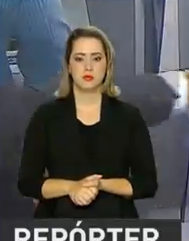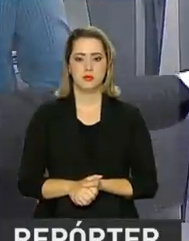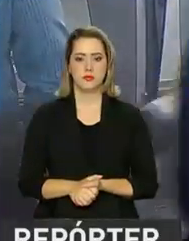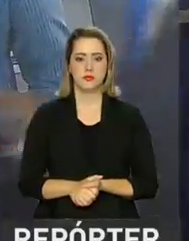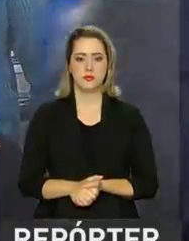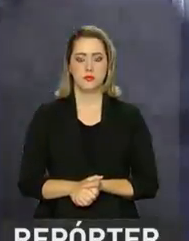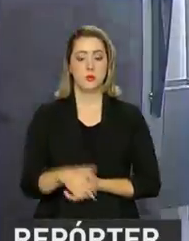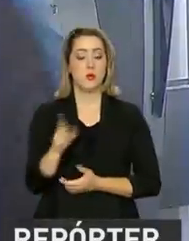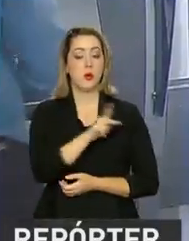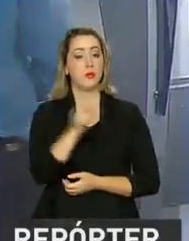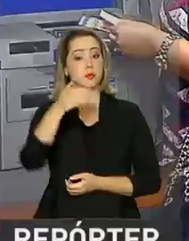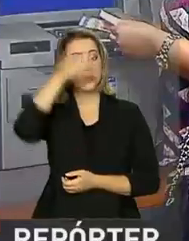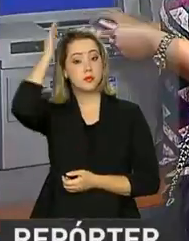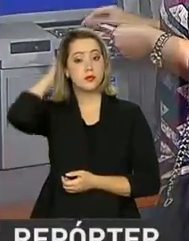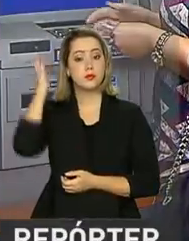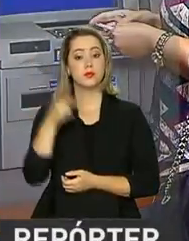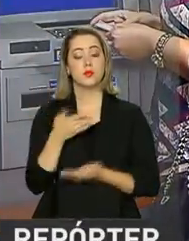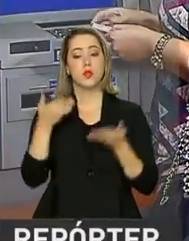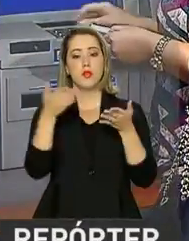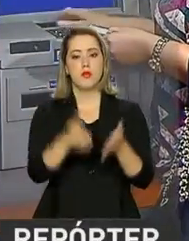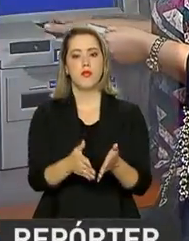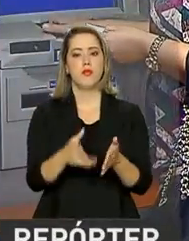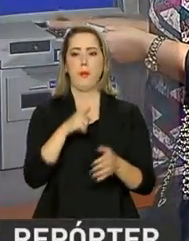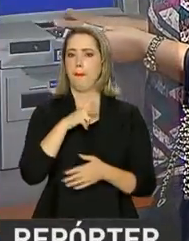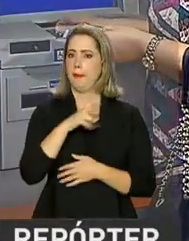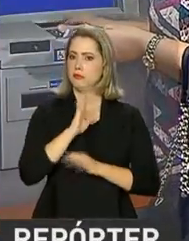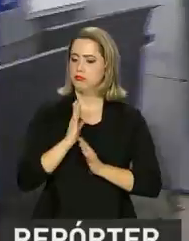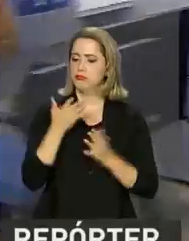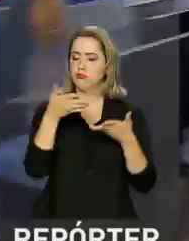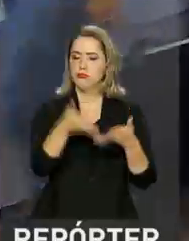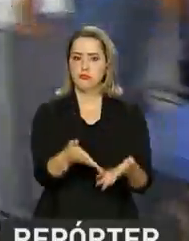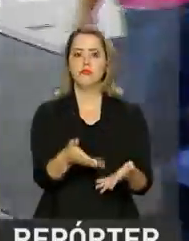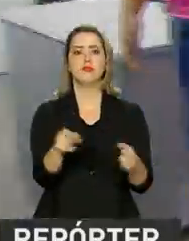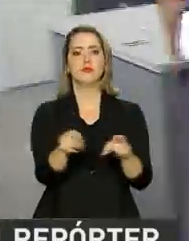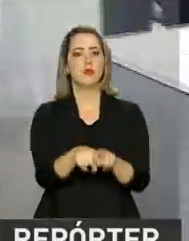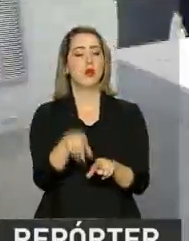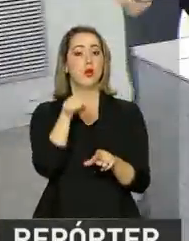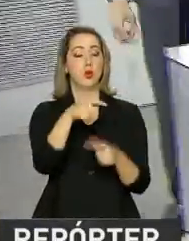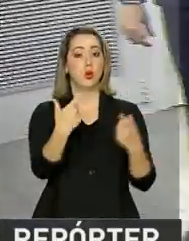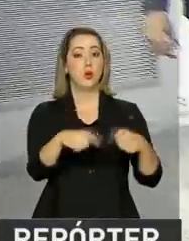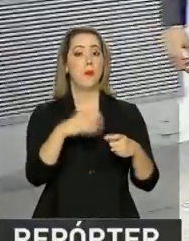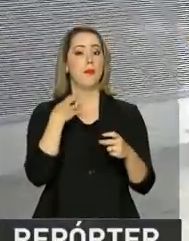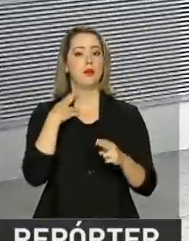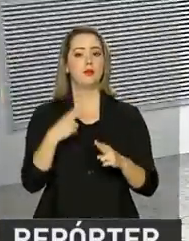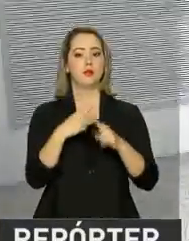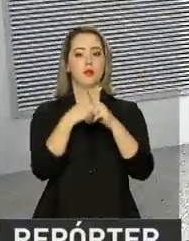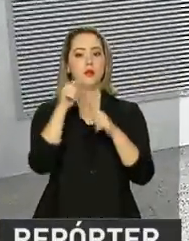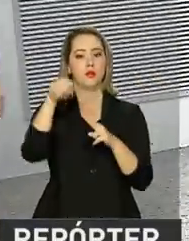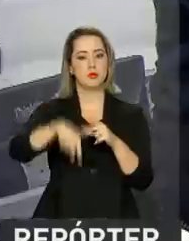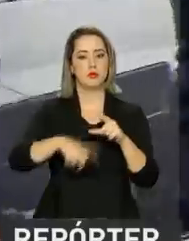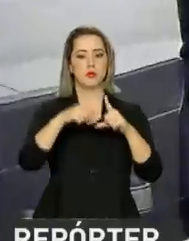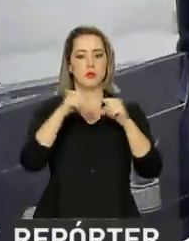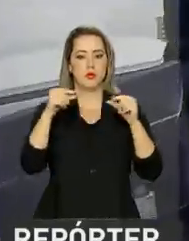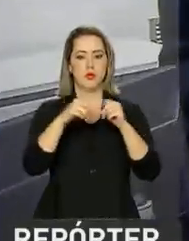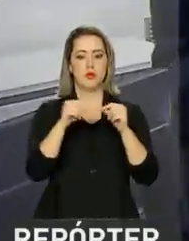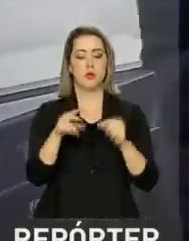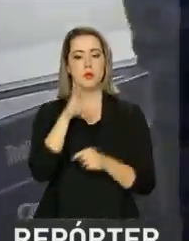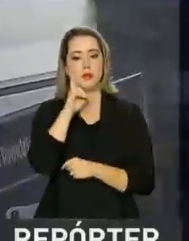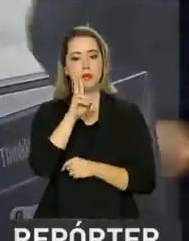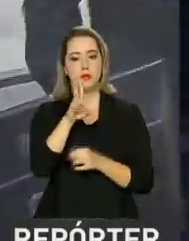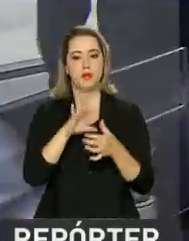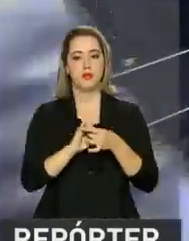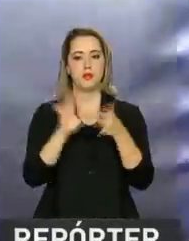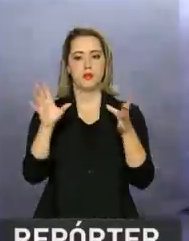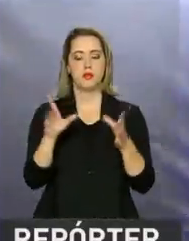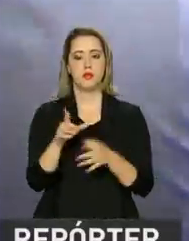o presidente michel temer foi pessoalmente na agência central da caixa econômica aqui em brasília para acompanhar a liberação